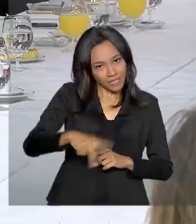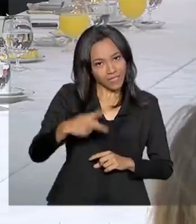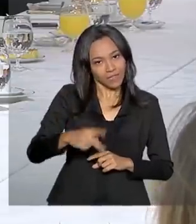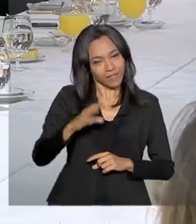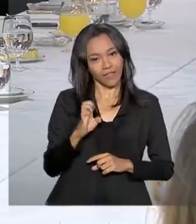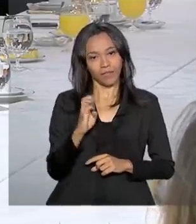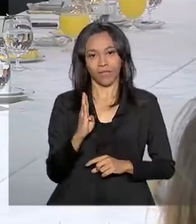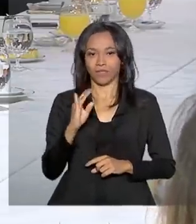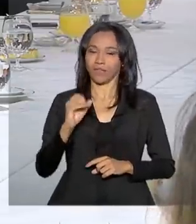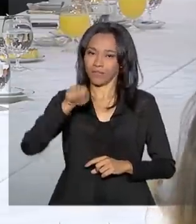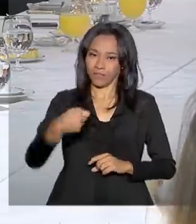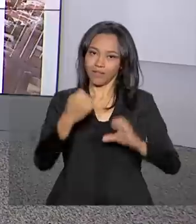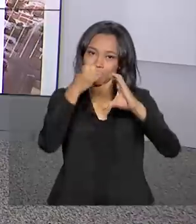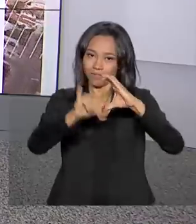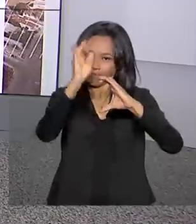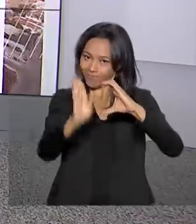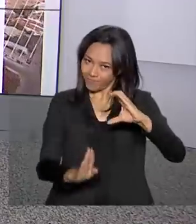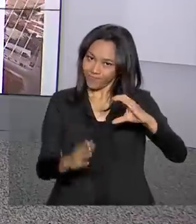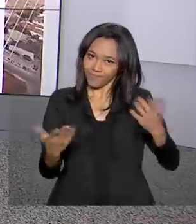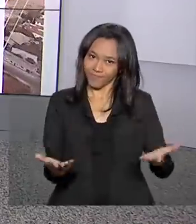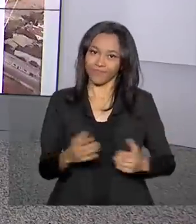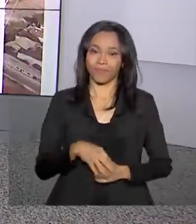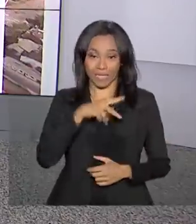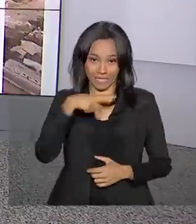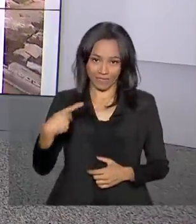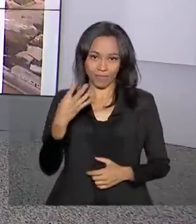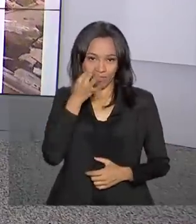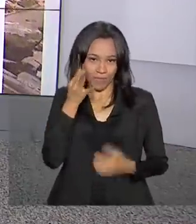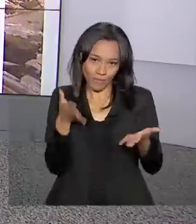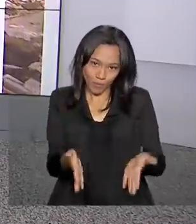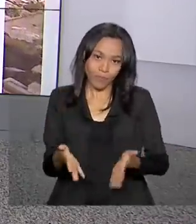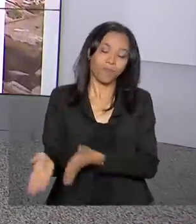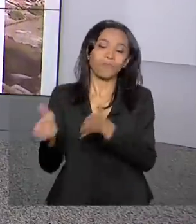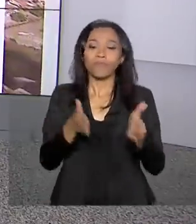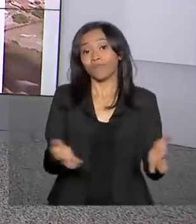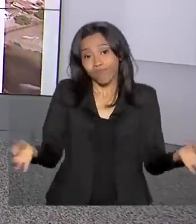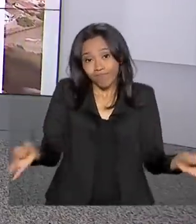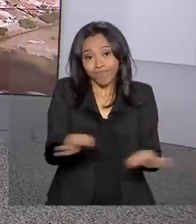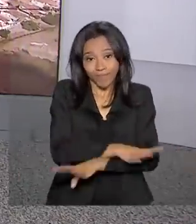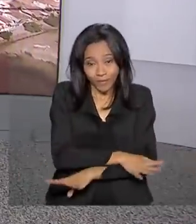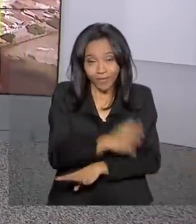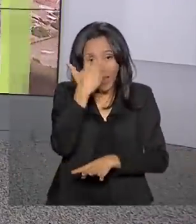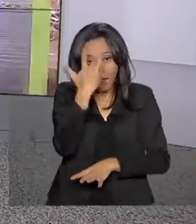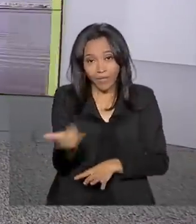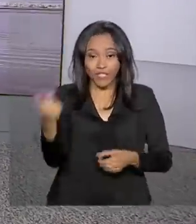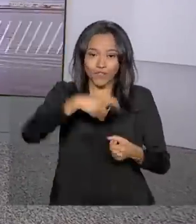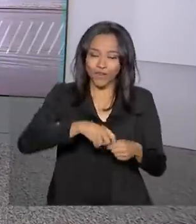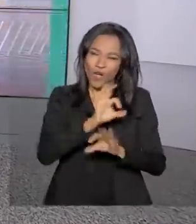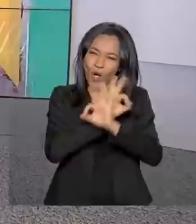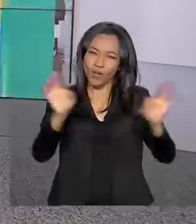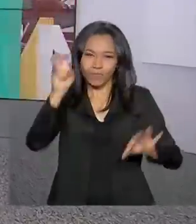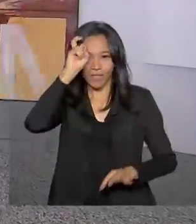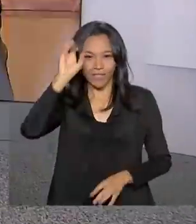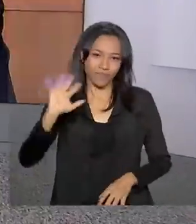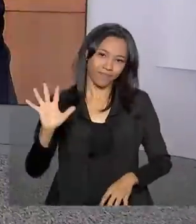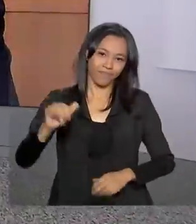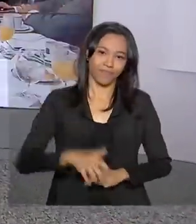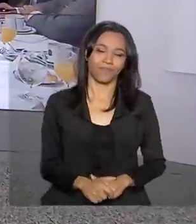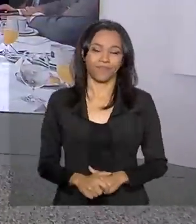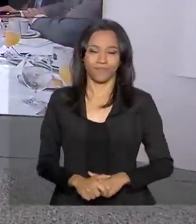Comunicação, Alexandre Graziani. É isso, o Brasil em Dia fica por aqui, a gente volta amanhã. Uma ótima quinta, até lá!